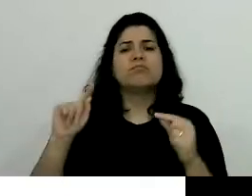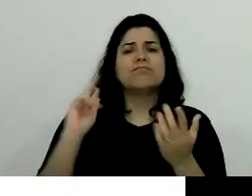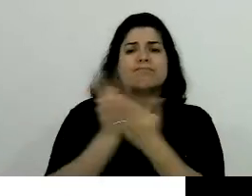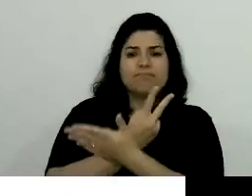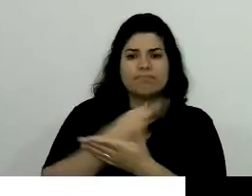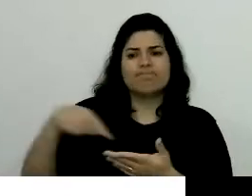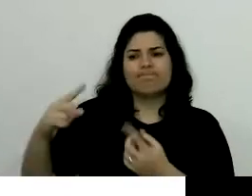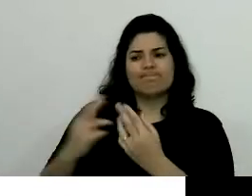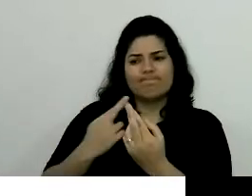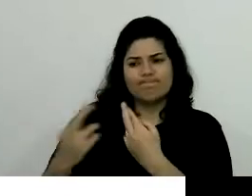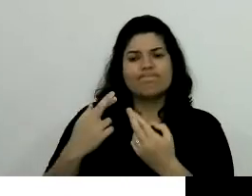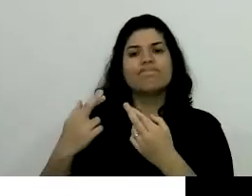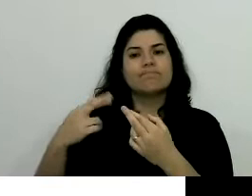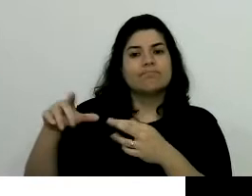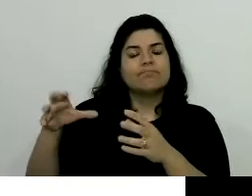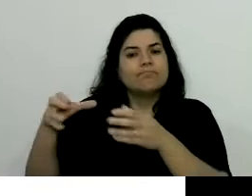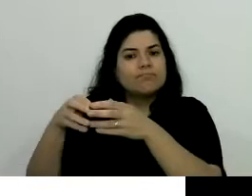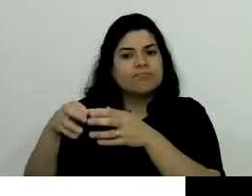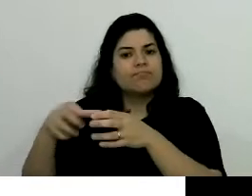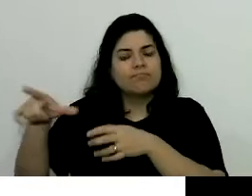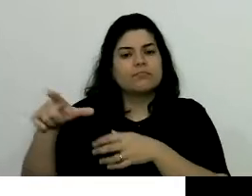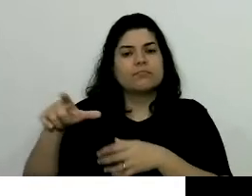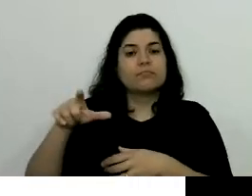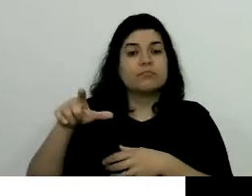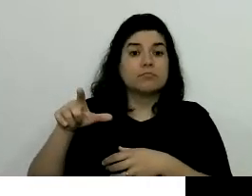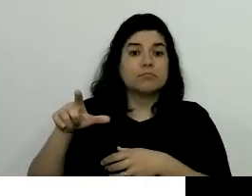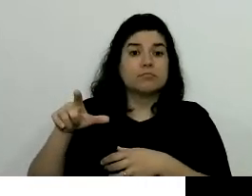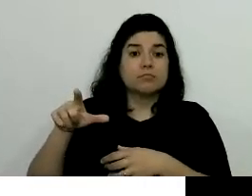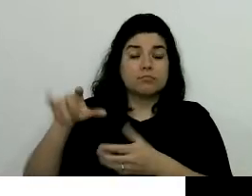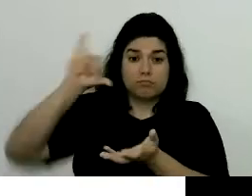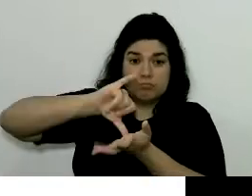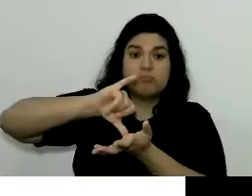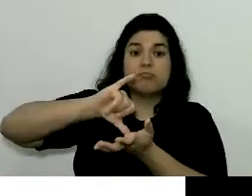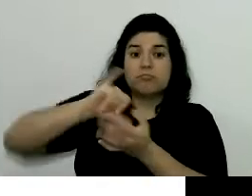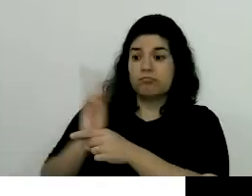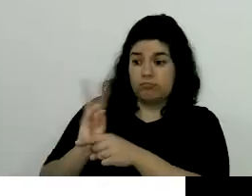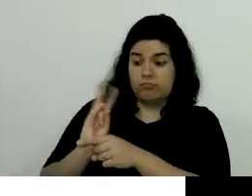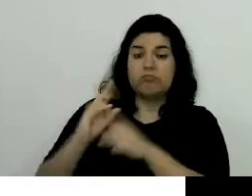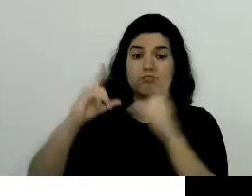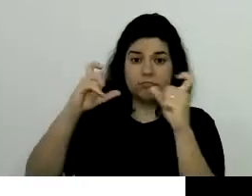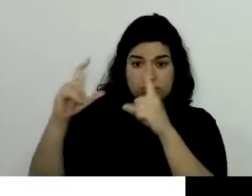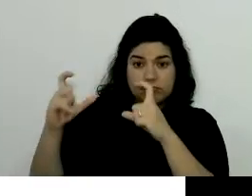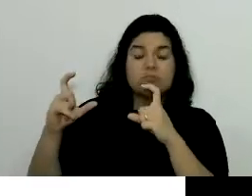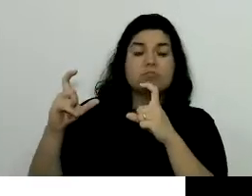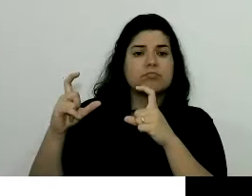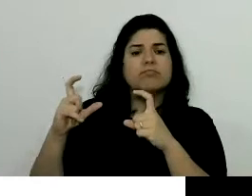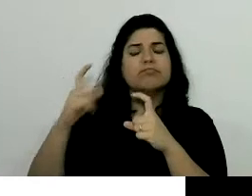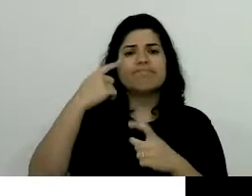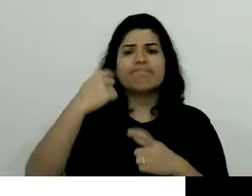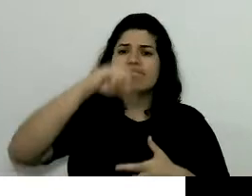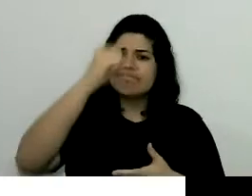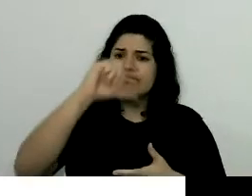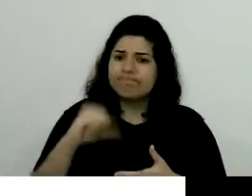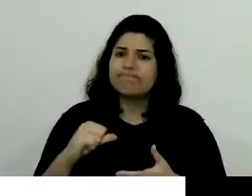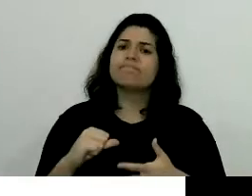Centro de Conservação e Preservação Fotográfica foi, a partir dessa avaliação do projeto, de um